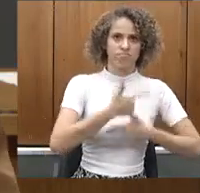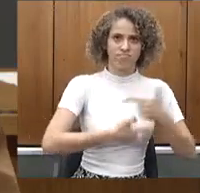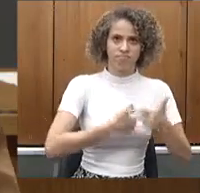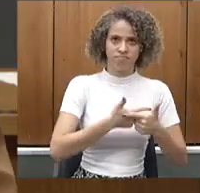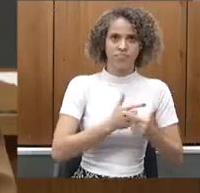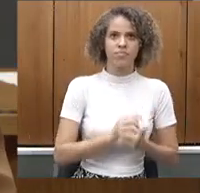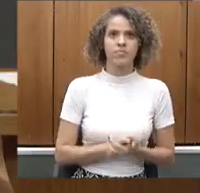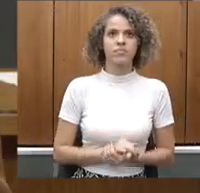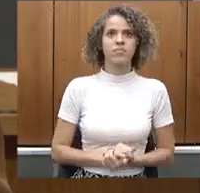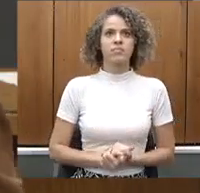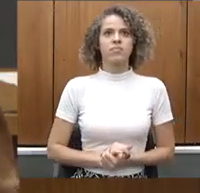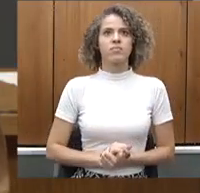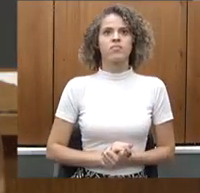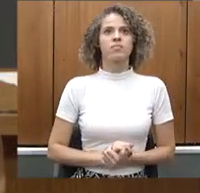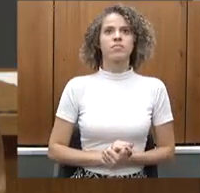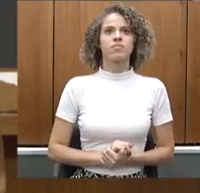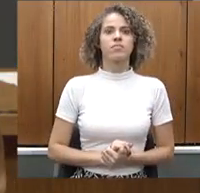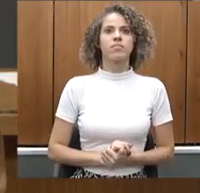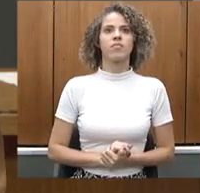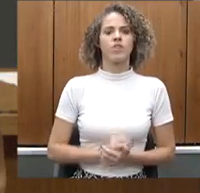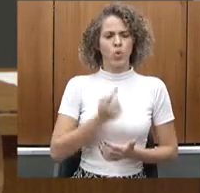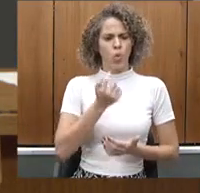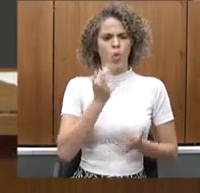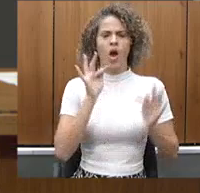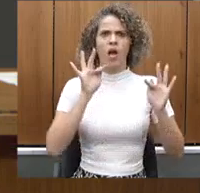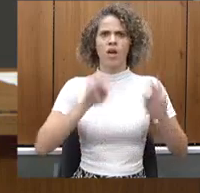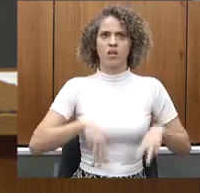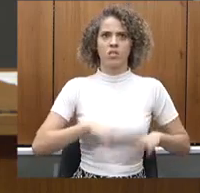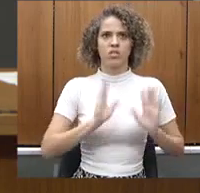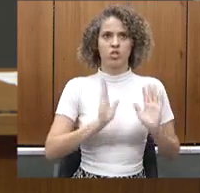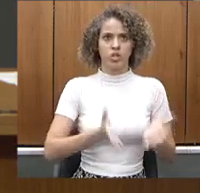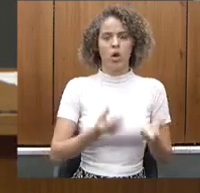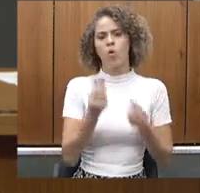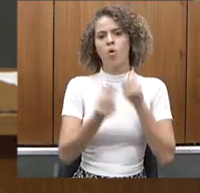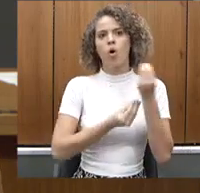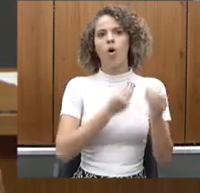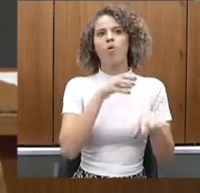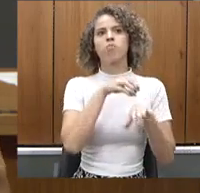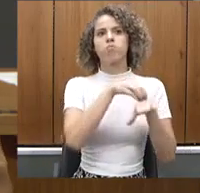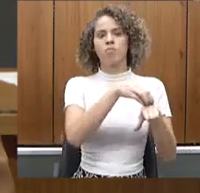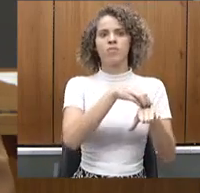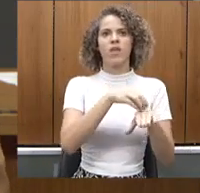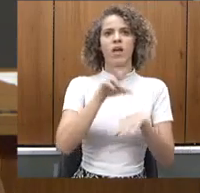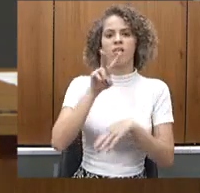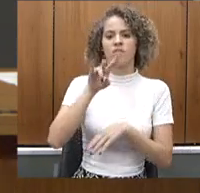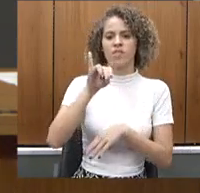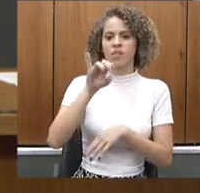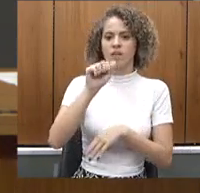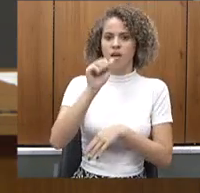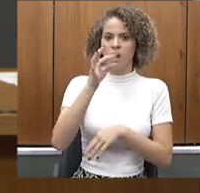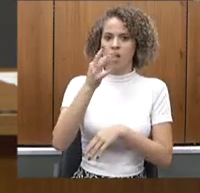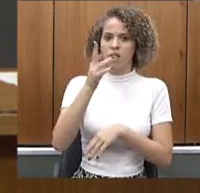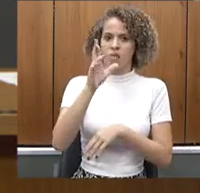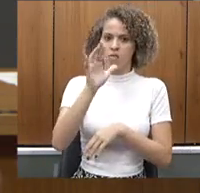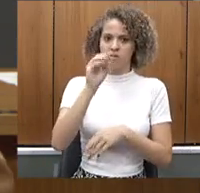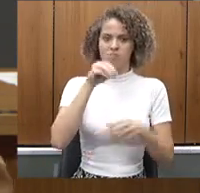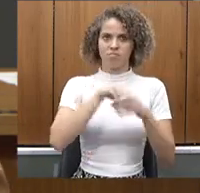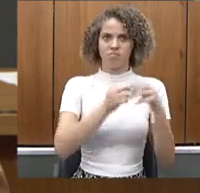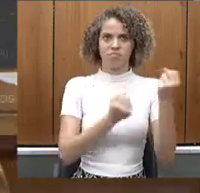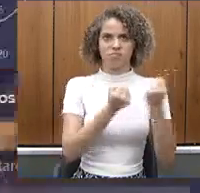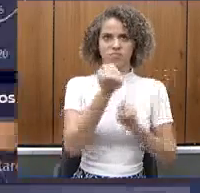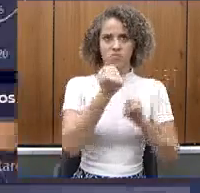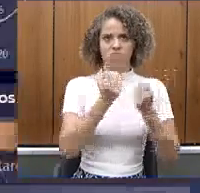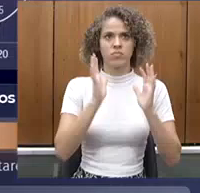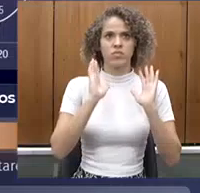já já encaminhado para o final aqui ainda renovação da frota de viatura nesse período nós nós investimos